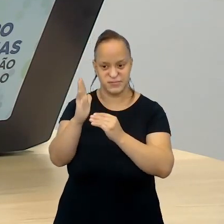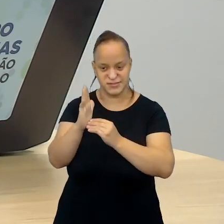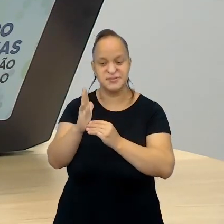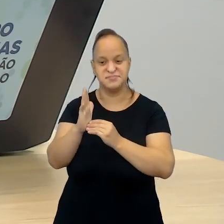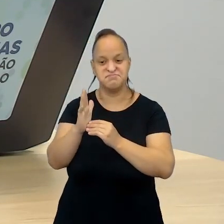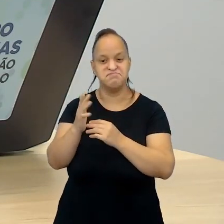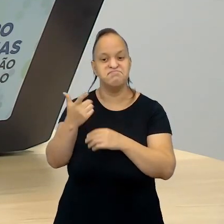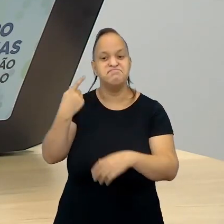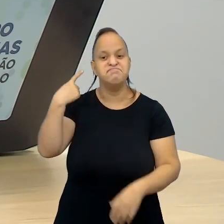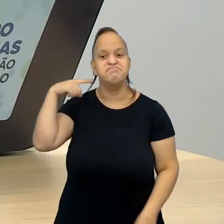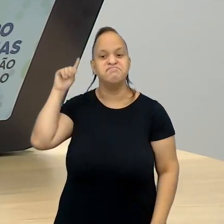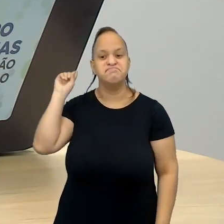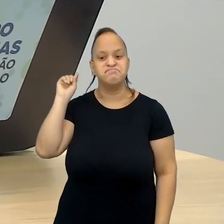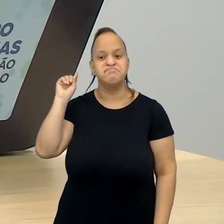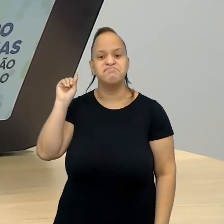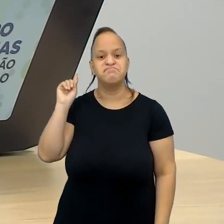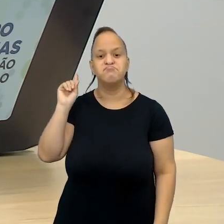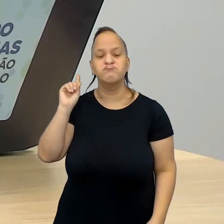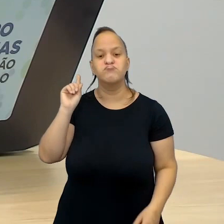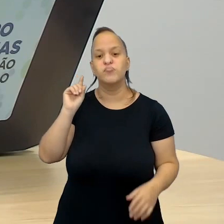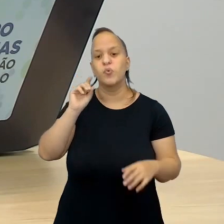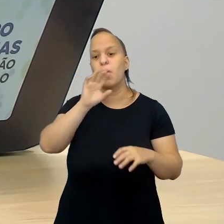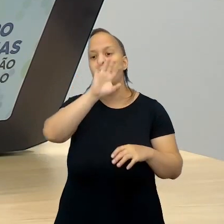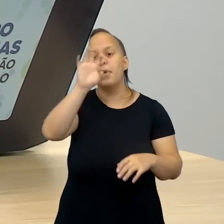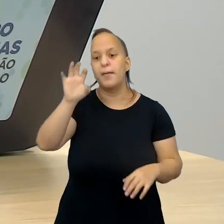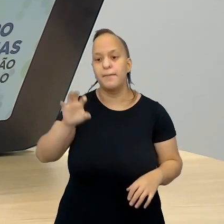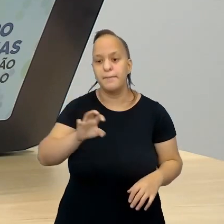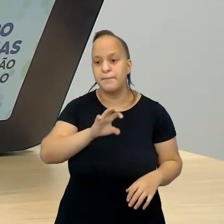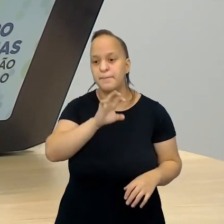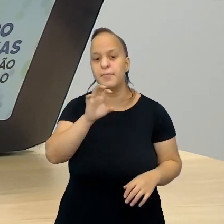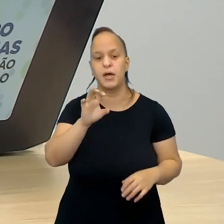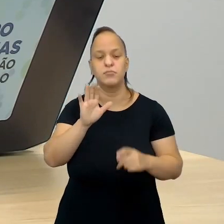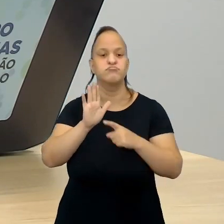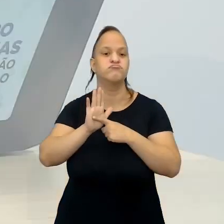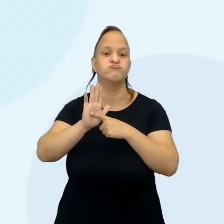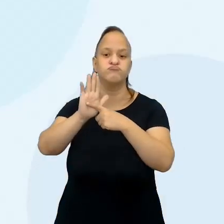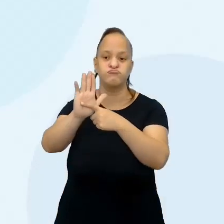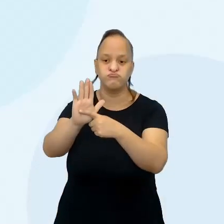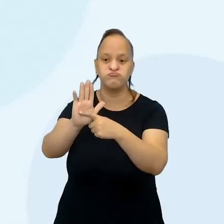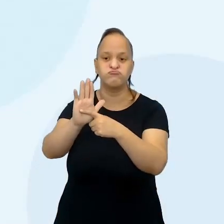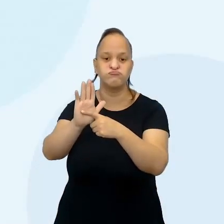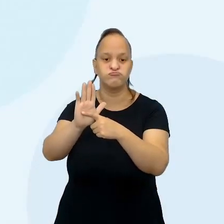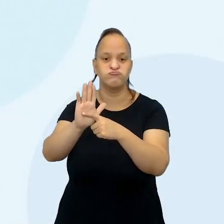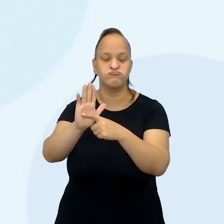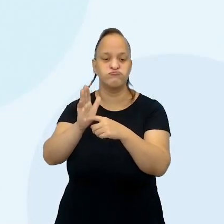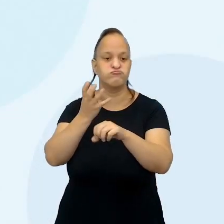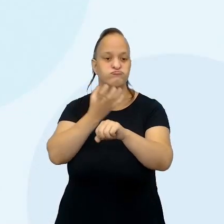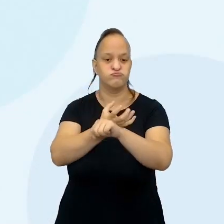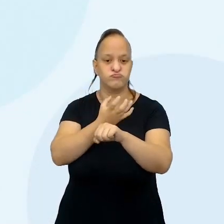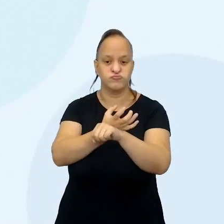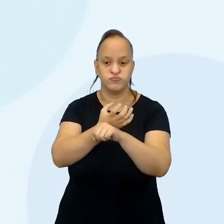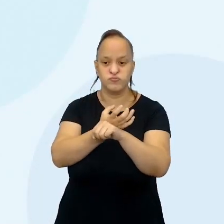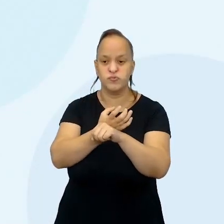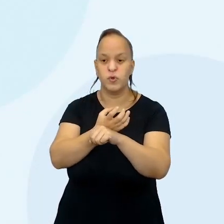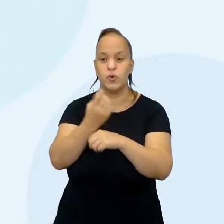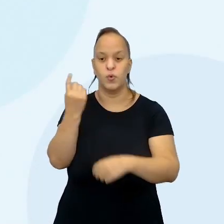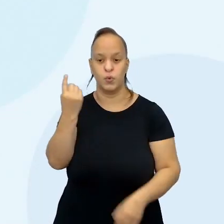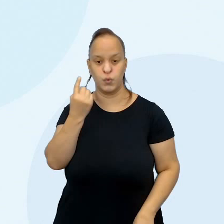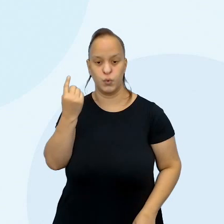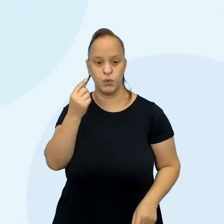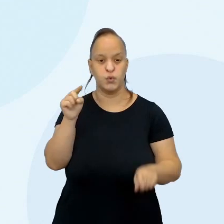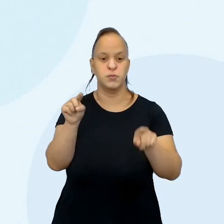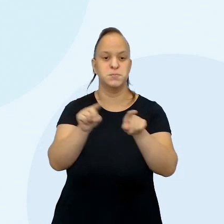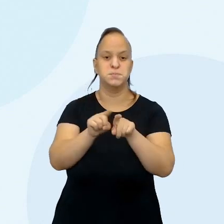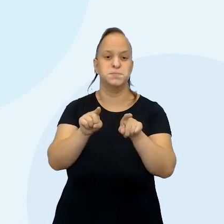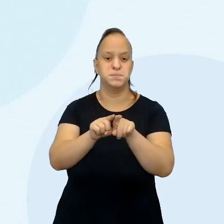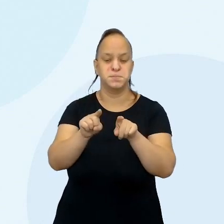Introdução ao mapa, apresentação da unidade curricular 1, apresentação síntese das atividades envolvidas nos